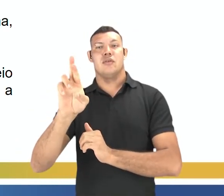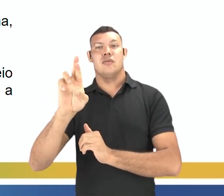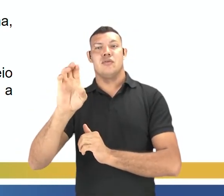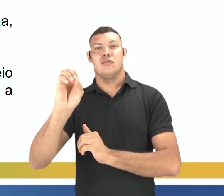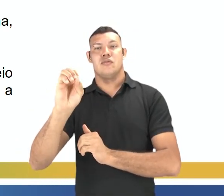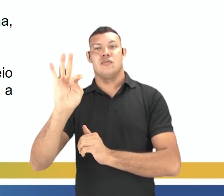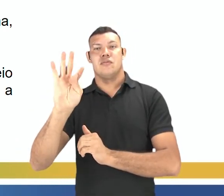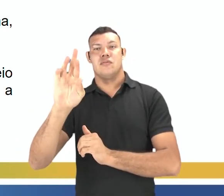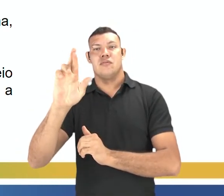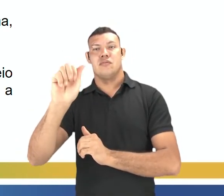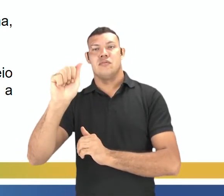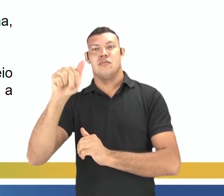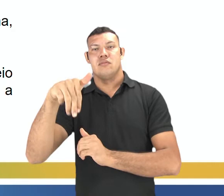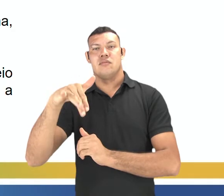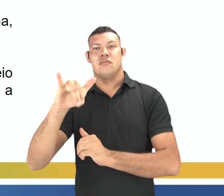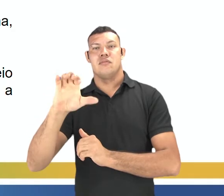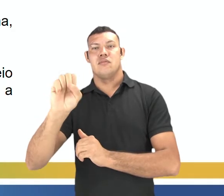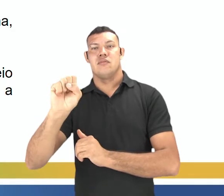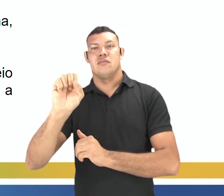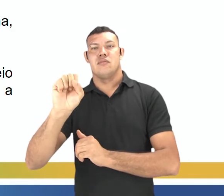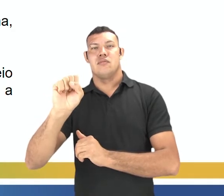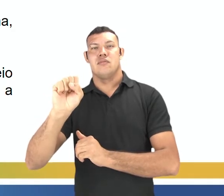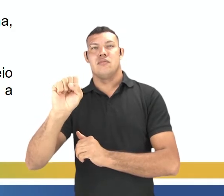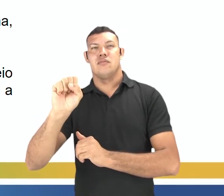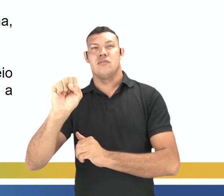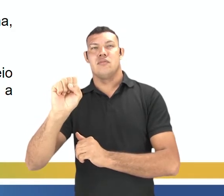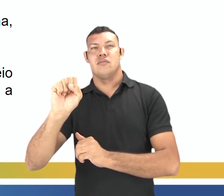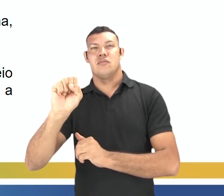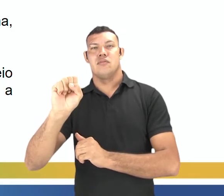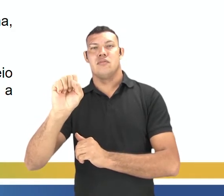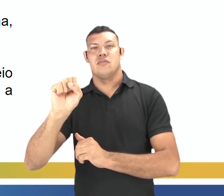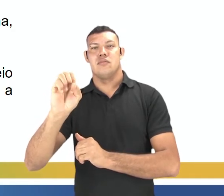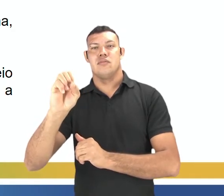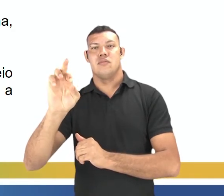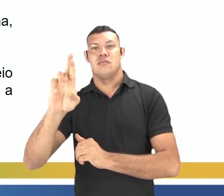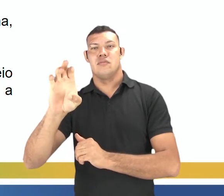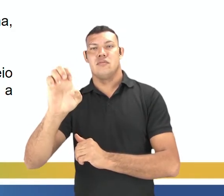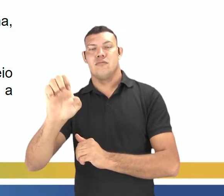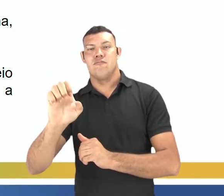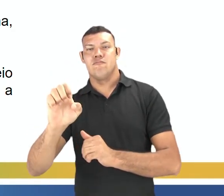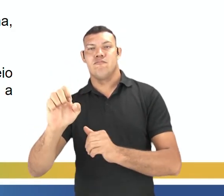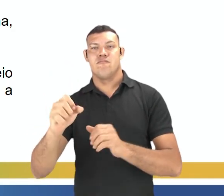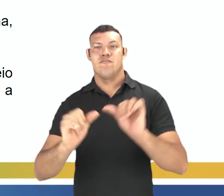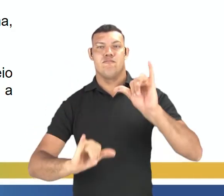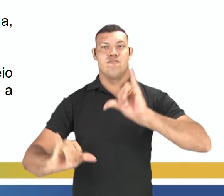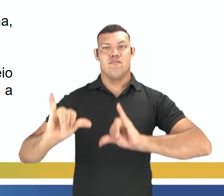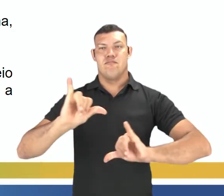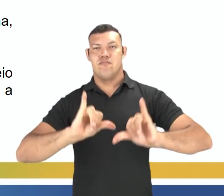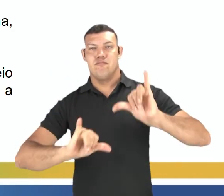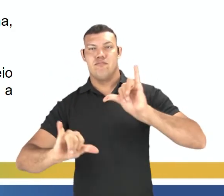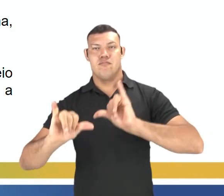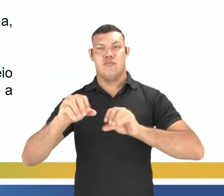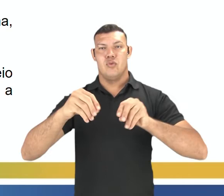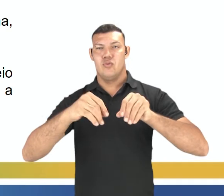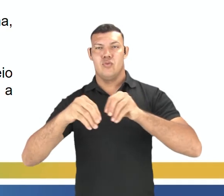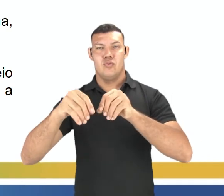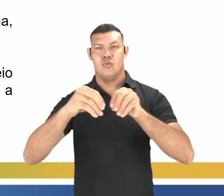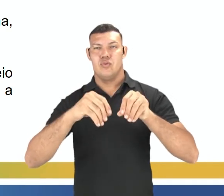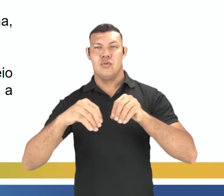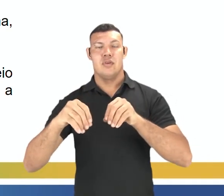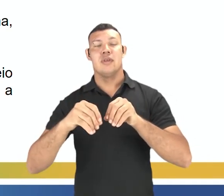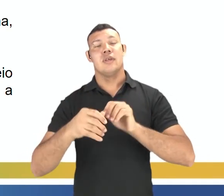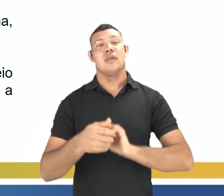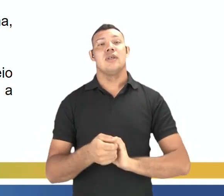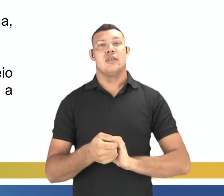correta. Letra A. Os neurotransmissores são substâncias químicas que atuam na transmissão